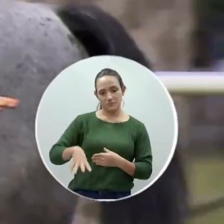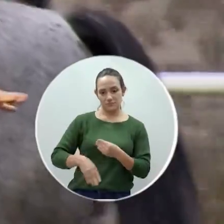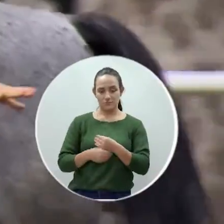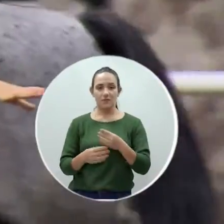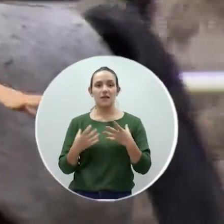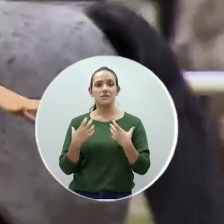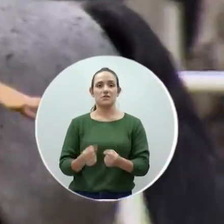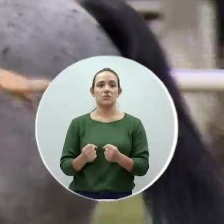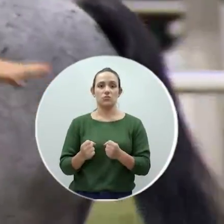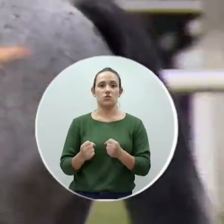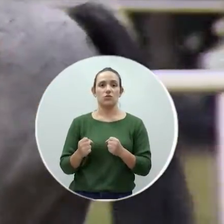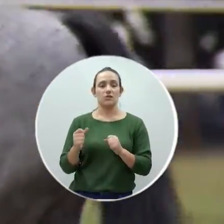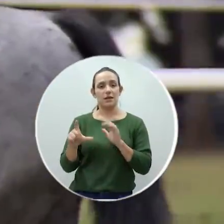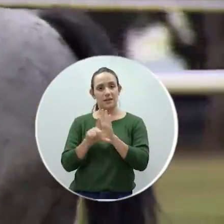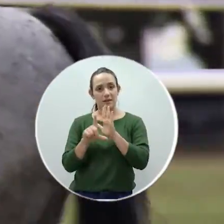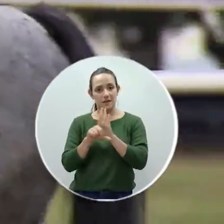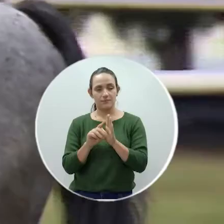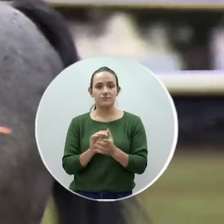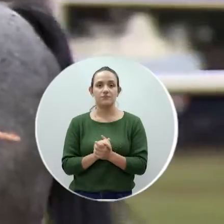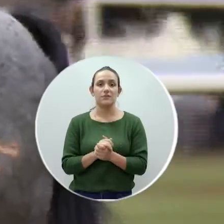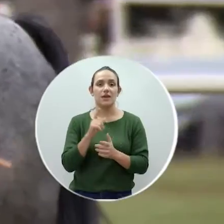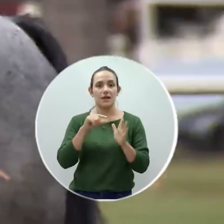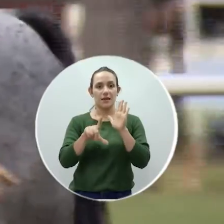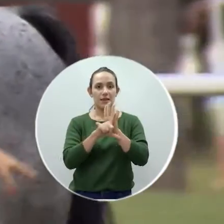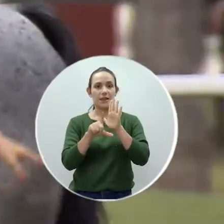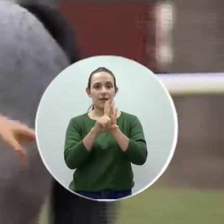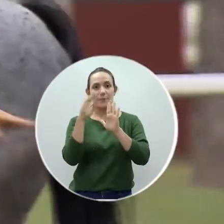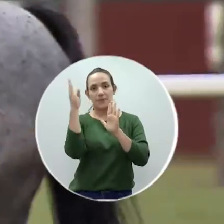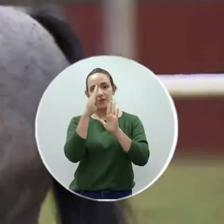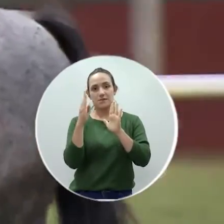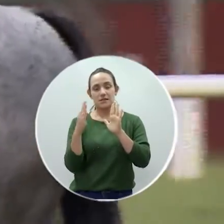brasileiro, como fundamento à Lei Brasileira de Inclusão.